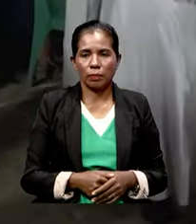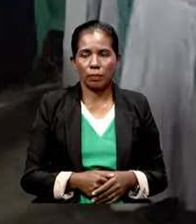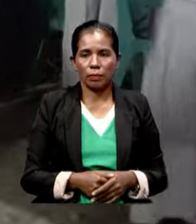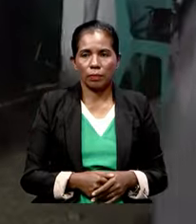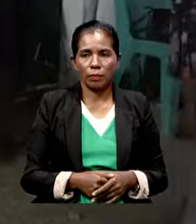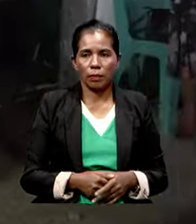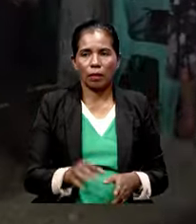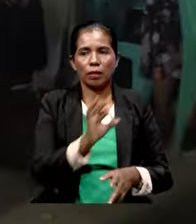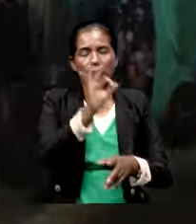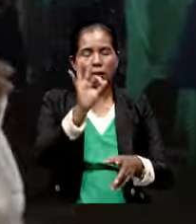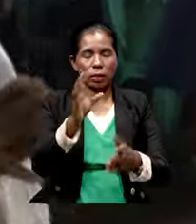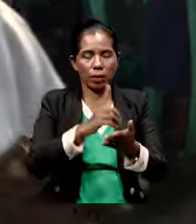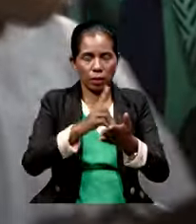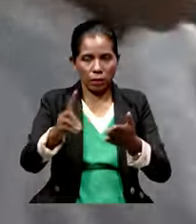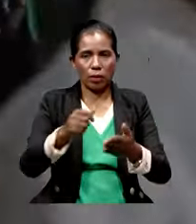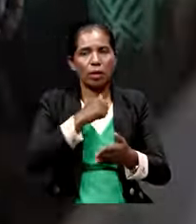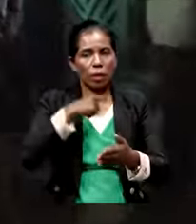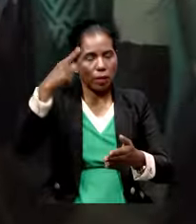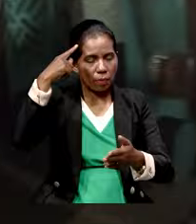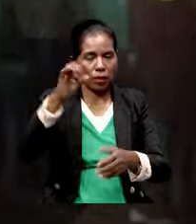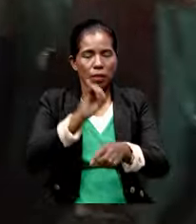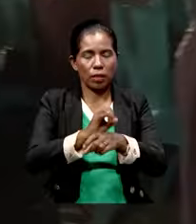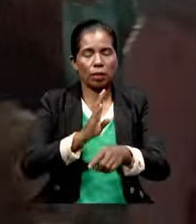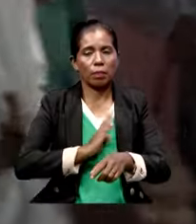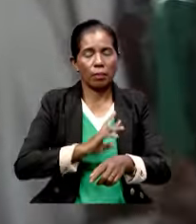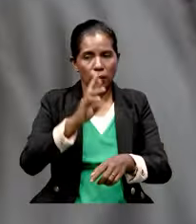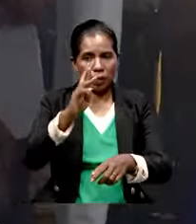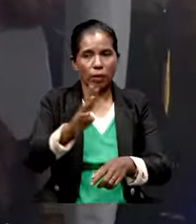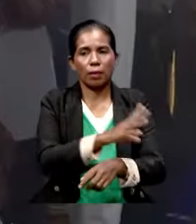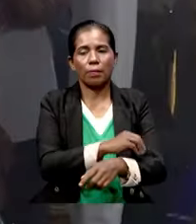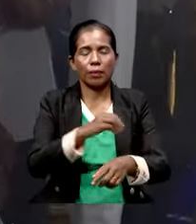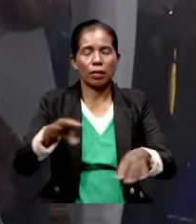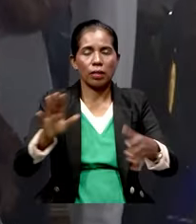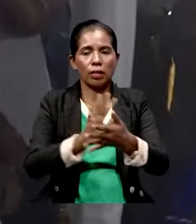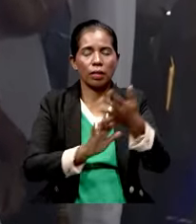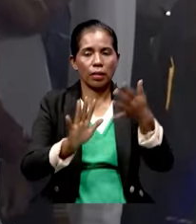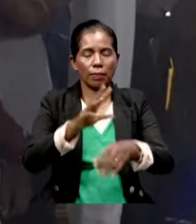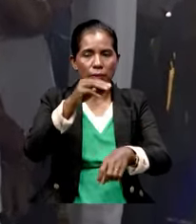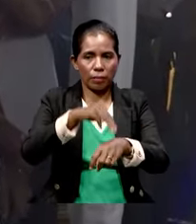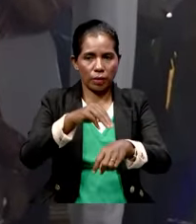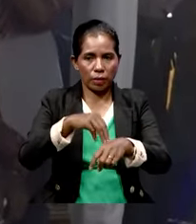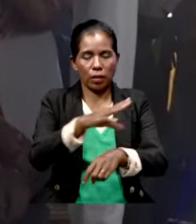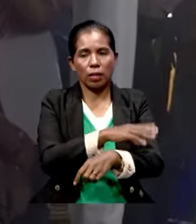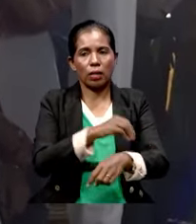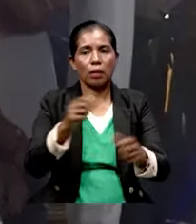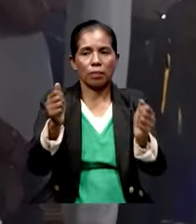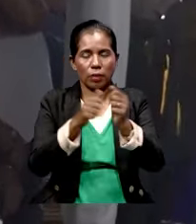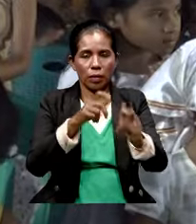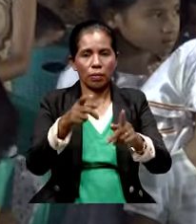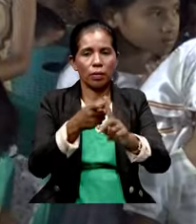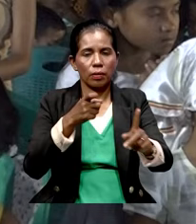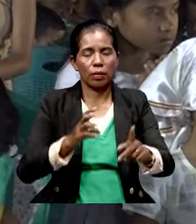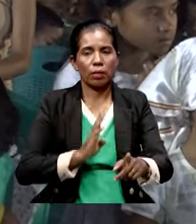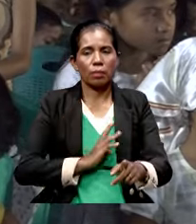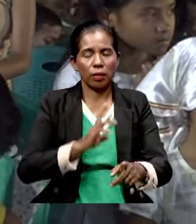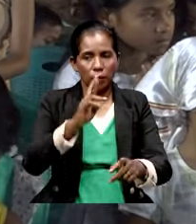E a sexta semana, né, Padre Administrador Paróquia Becora, Bernardo Paiva, celebra a Missa Padroeiro Baironian, a Muto com Sarani Sira, Jusu Bairro Becora